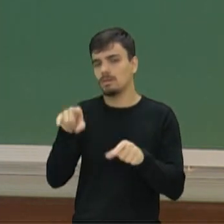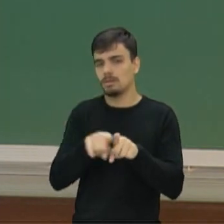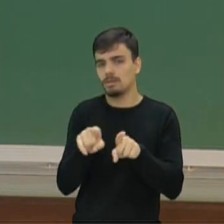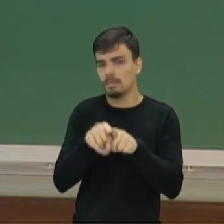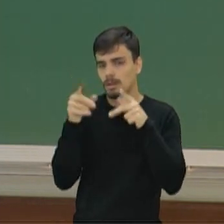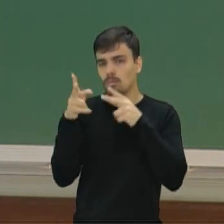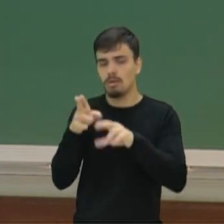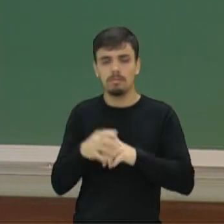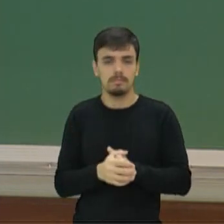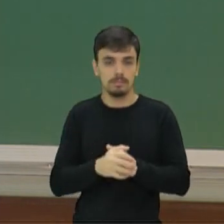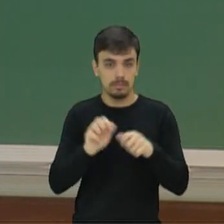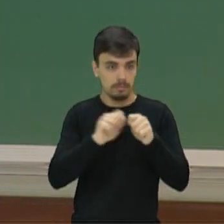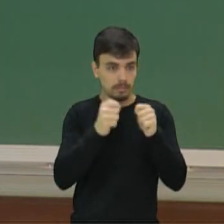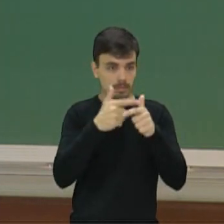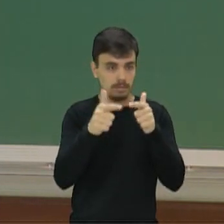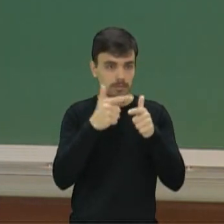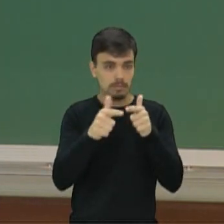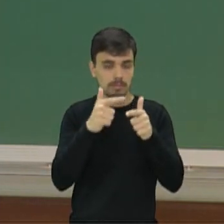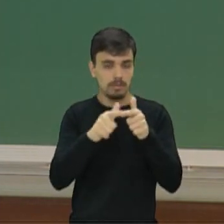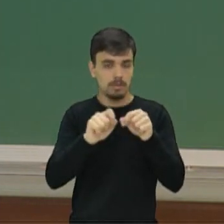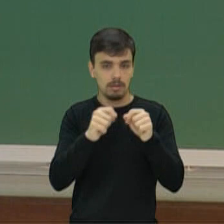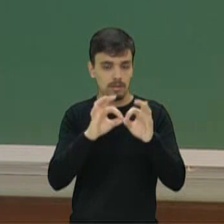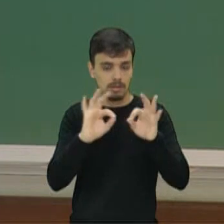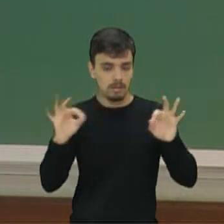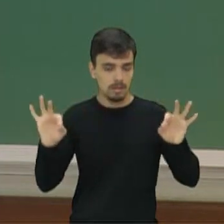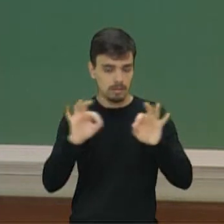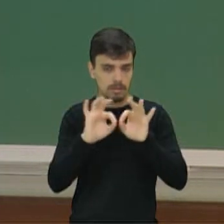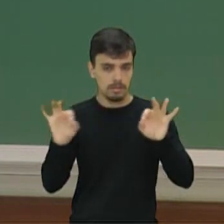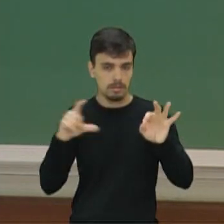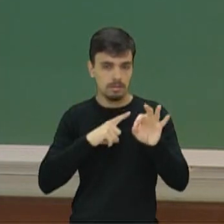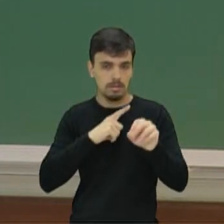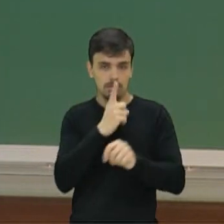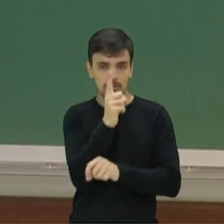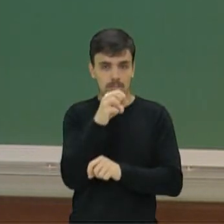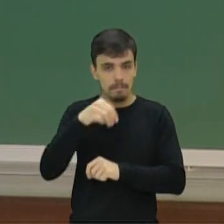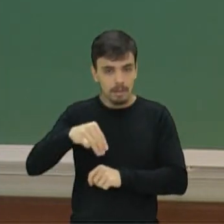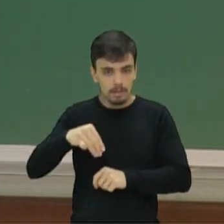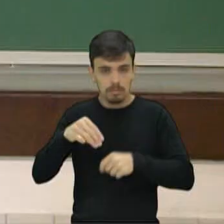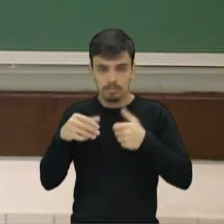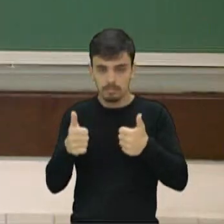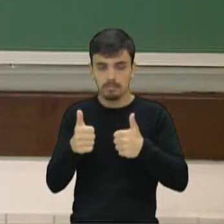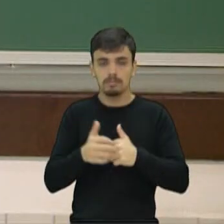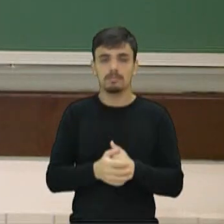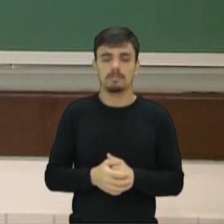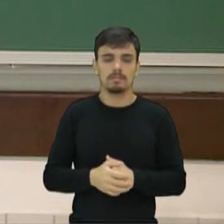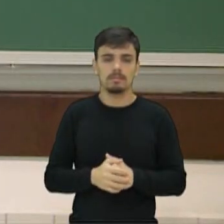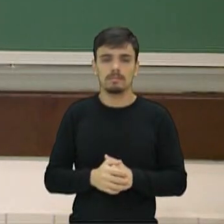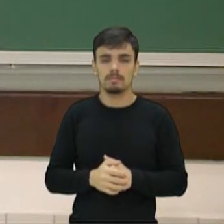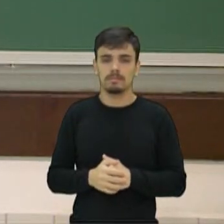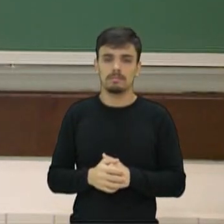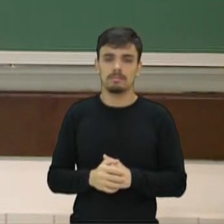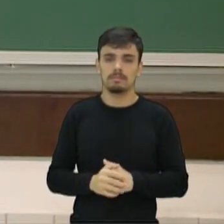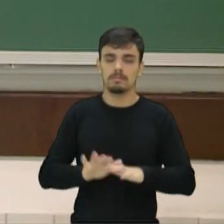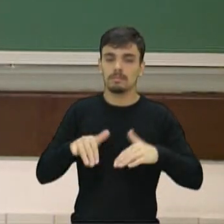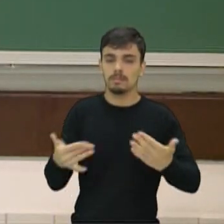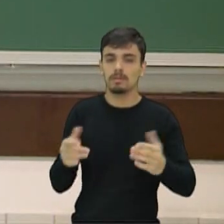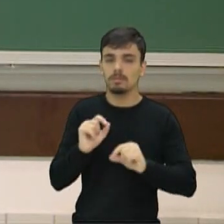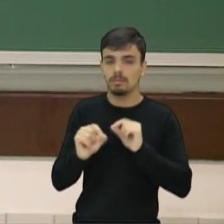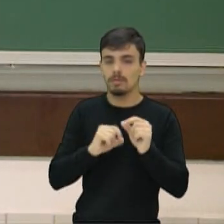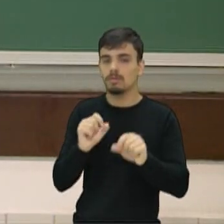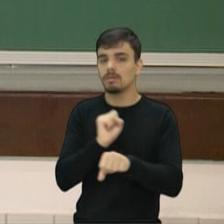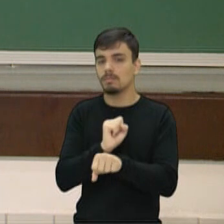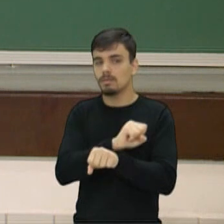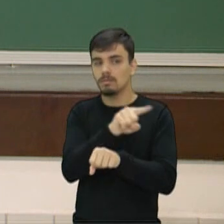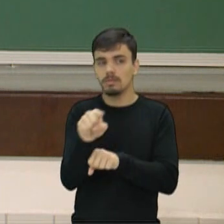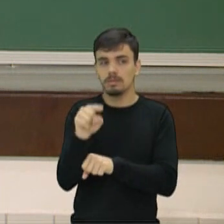também. Fazendo a divisão, essa distância tem 1 metro. Beleza? Beleza? Pessoal, espero que você